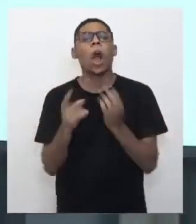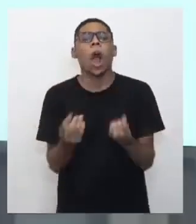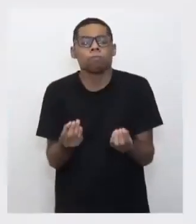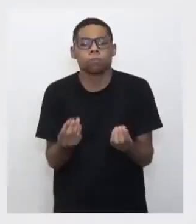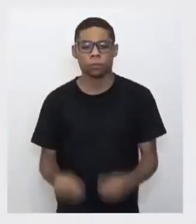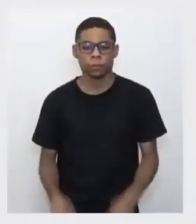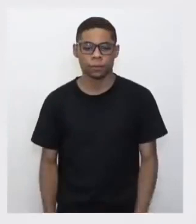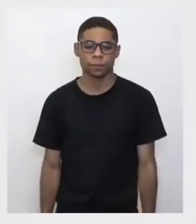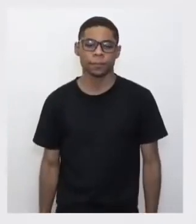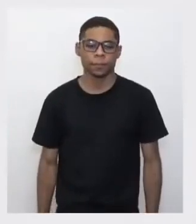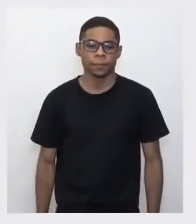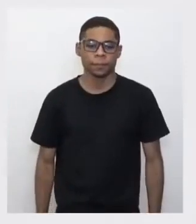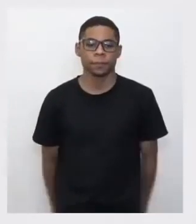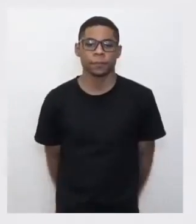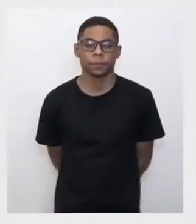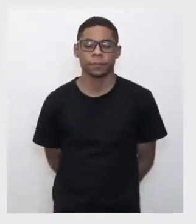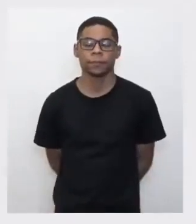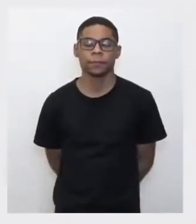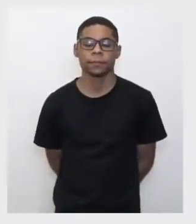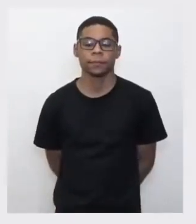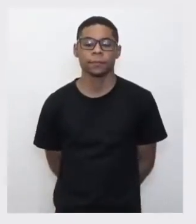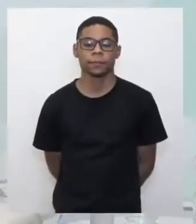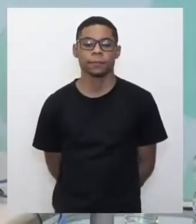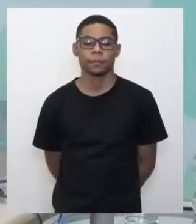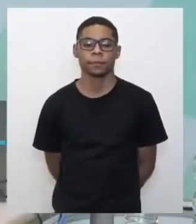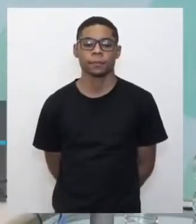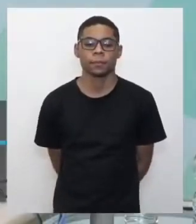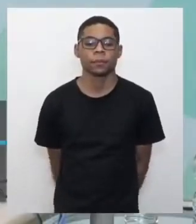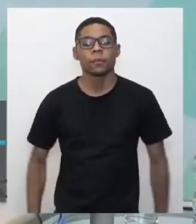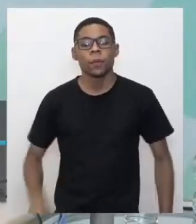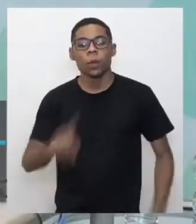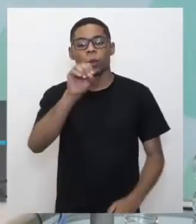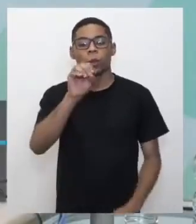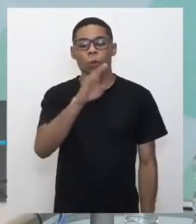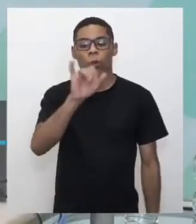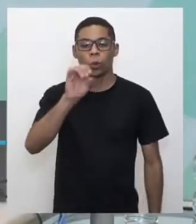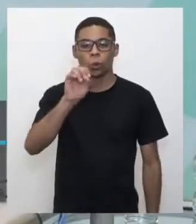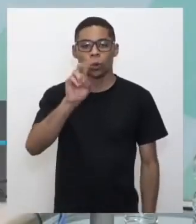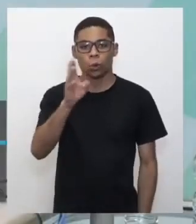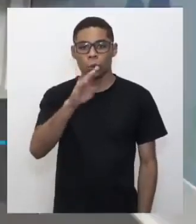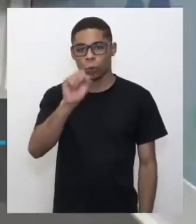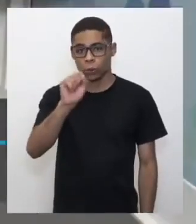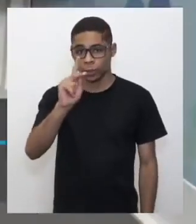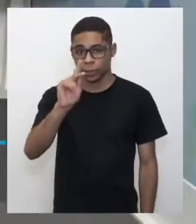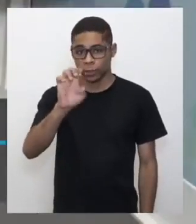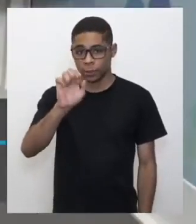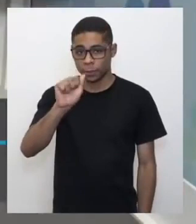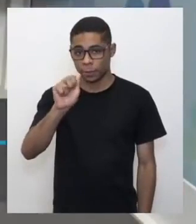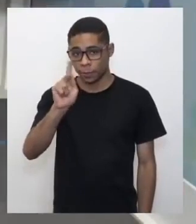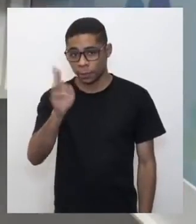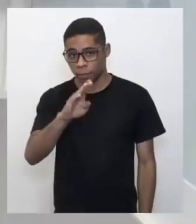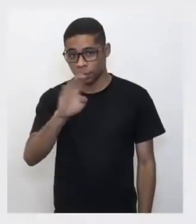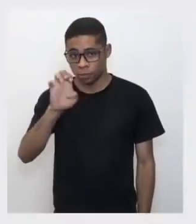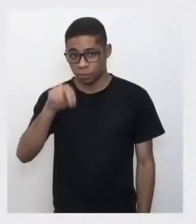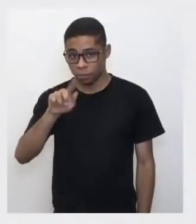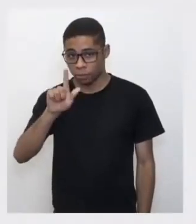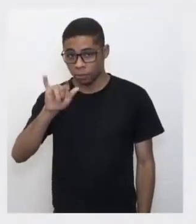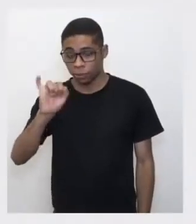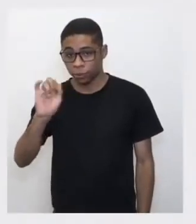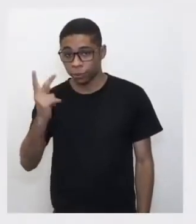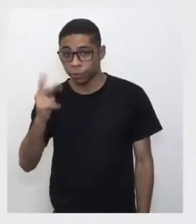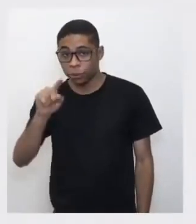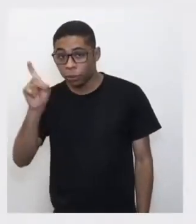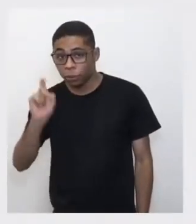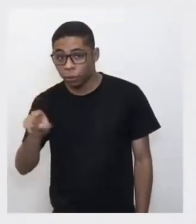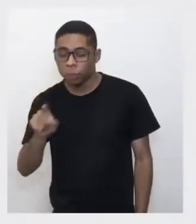A Lucineira já falou, já colocou. Do you speak English? Perfeito. Então, o que acontece? Ó, eu tenho aqui,